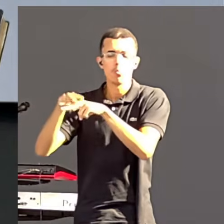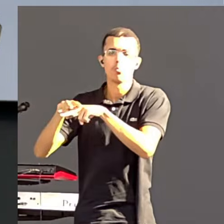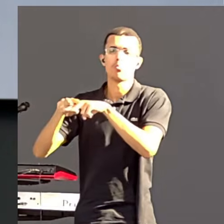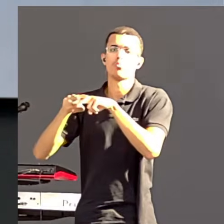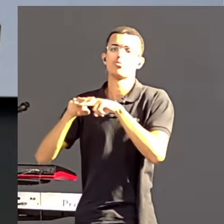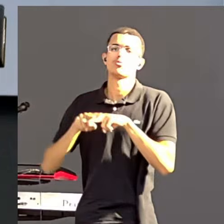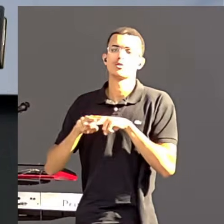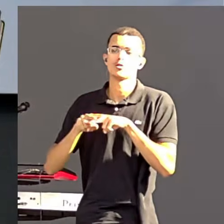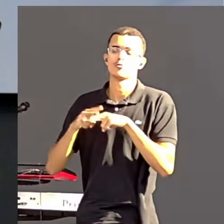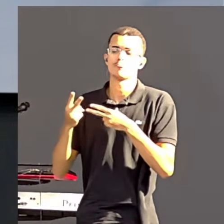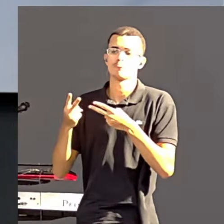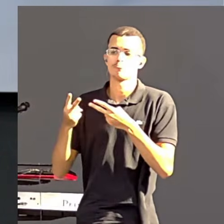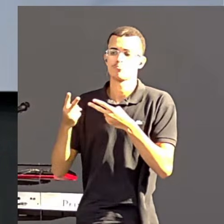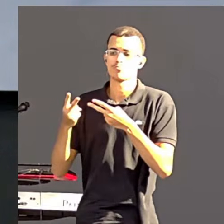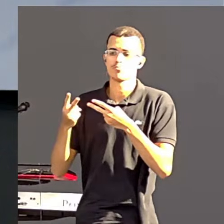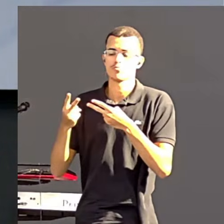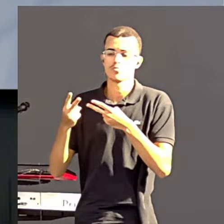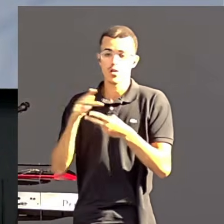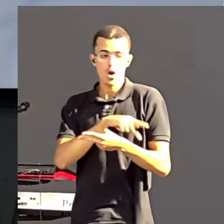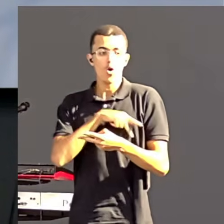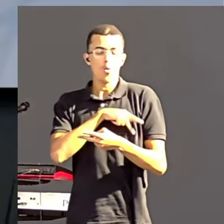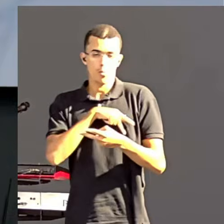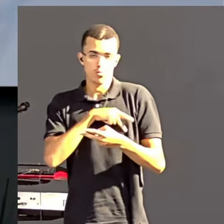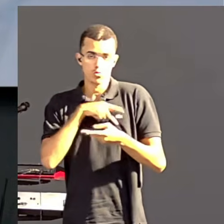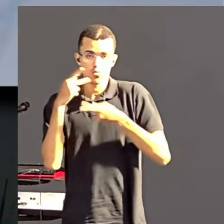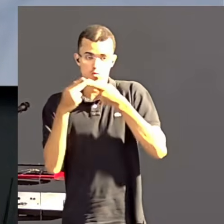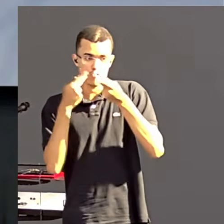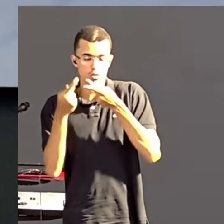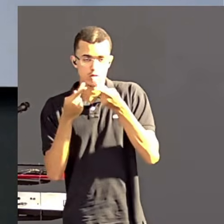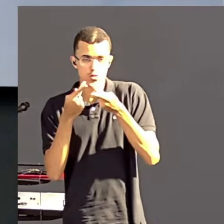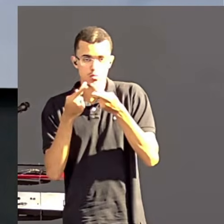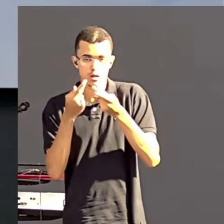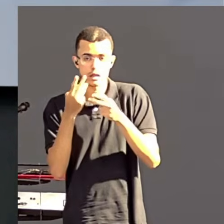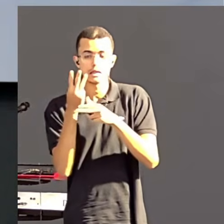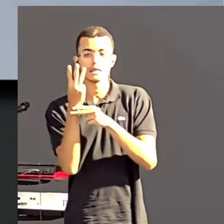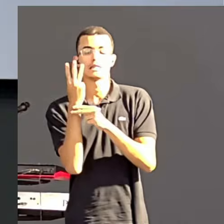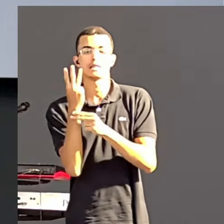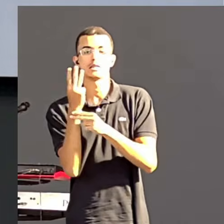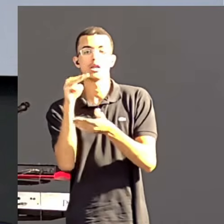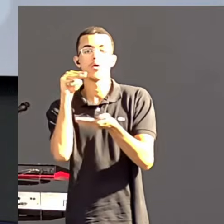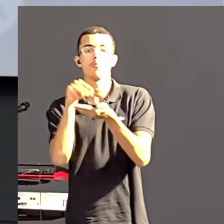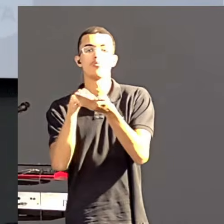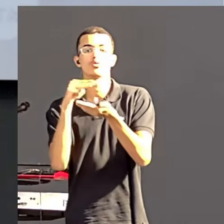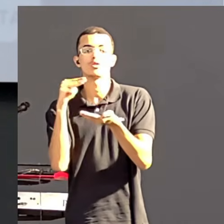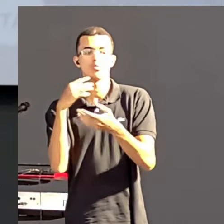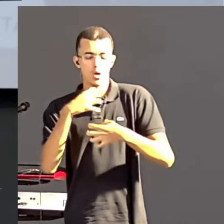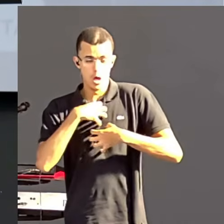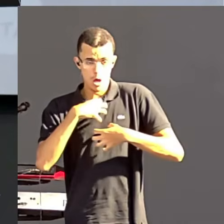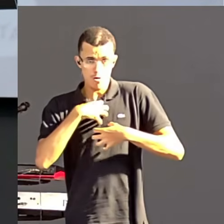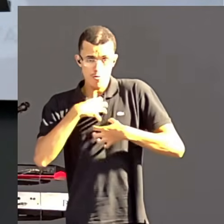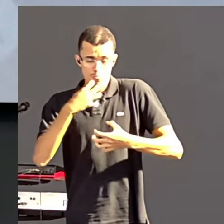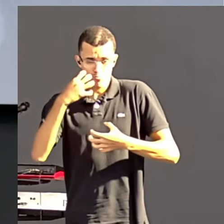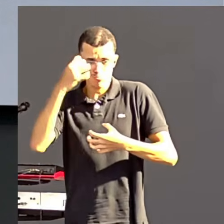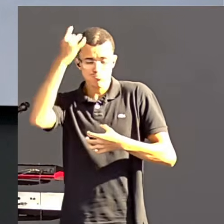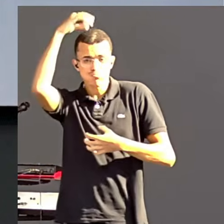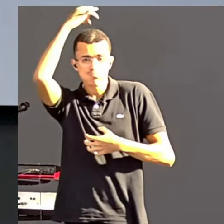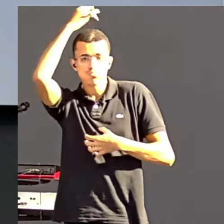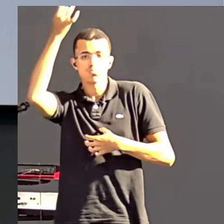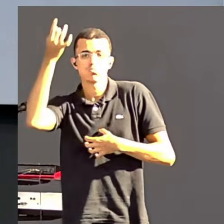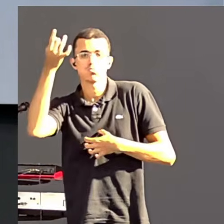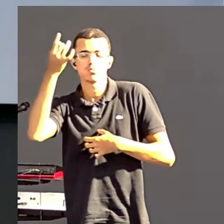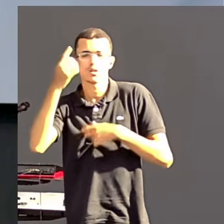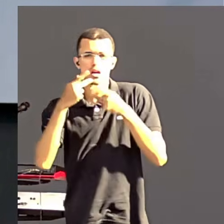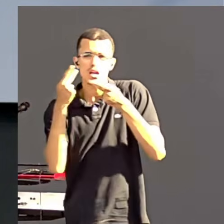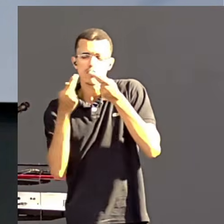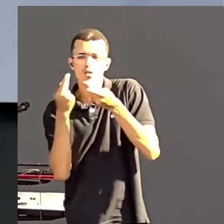disso, há entre vocês, aí o apóstolo Paulo fala sobre 3 condições, né? Emocionais e espirituais, tá, gente? Ele diz,